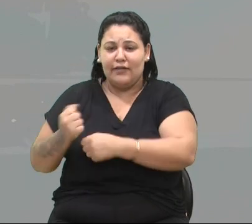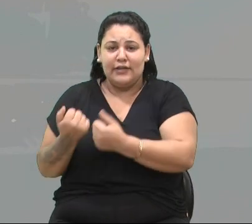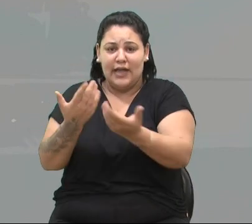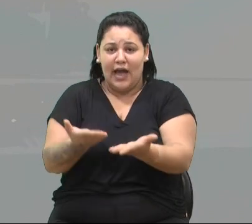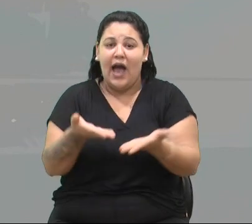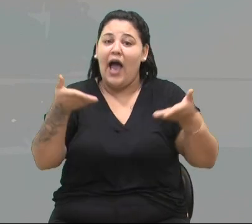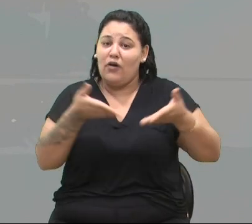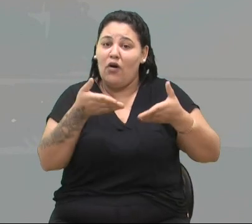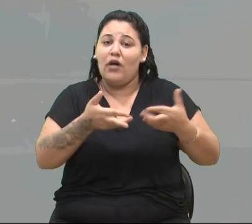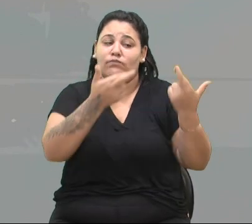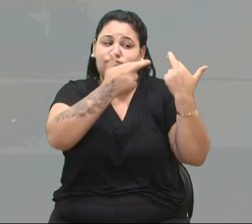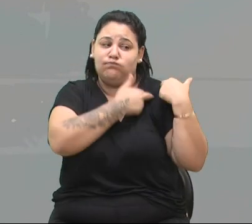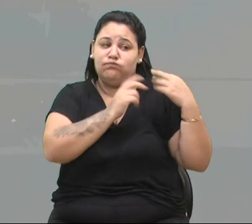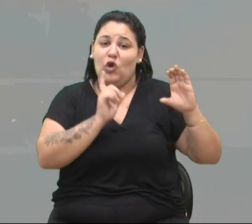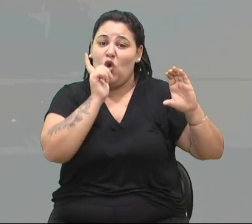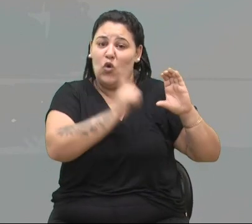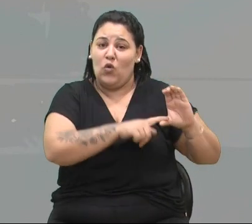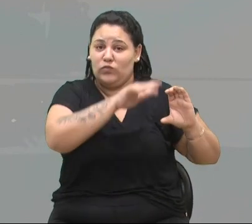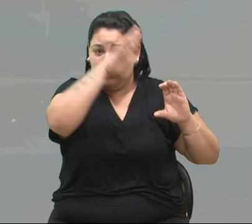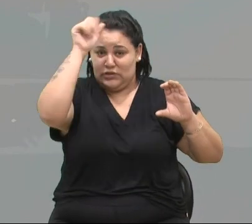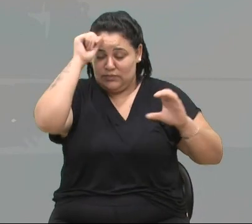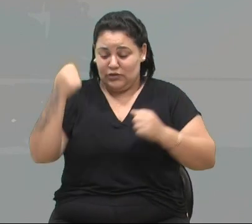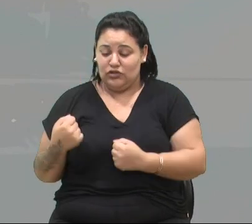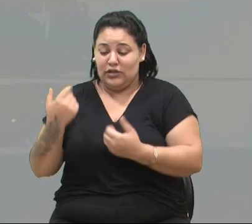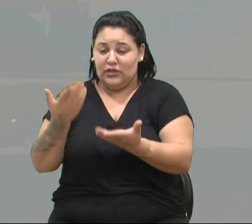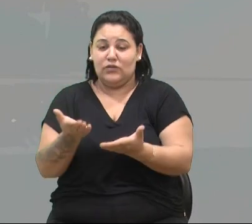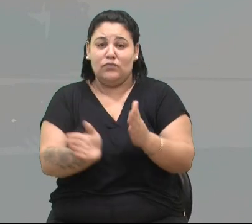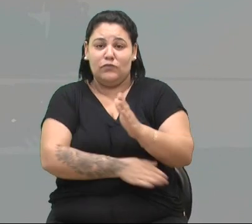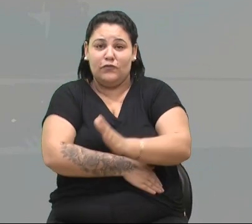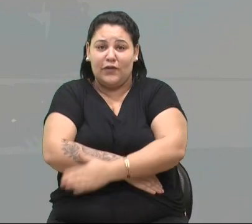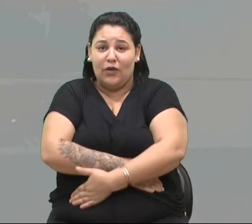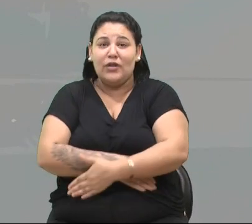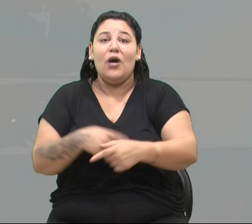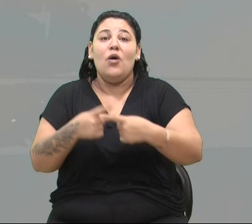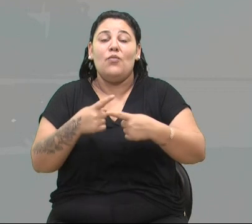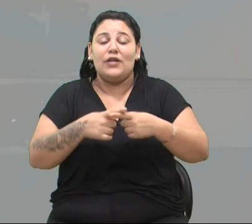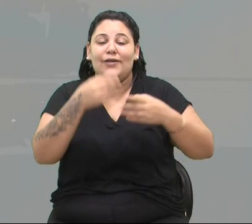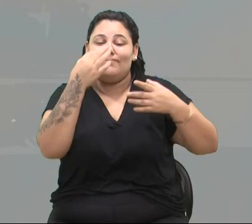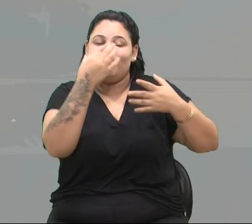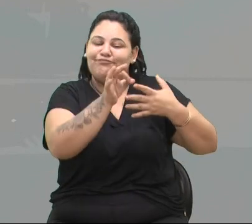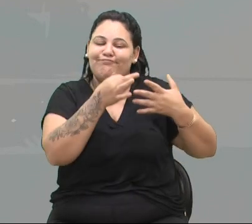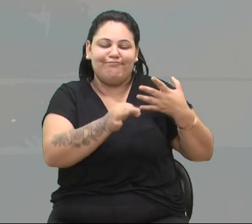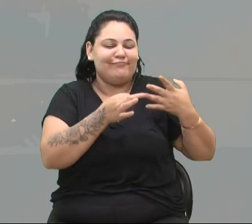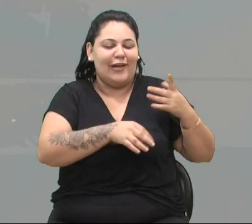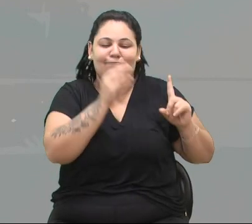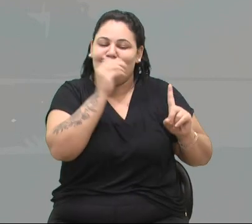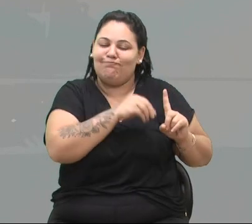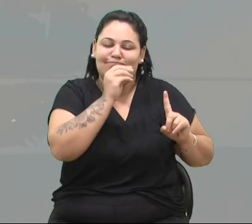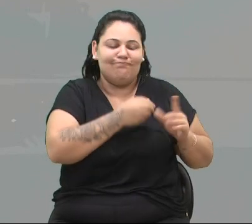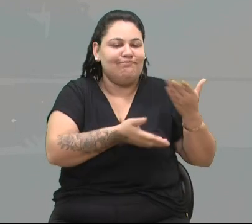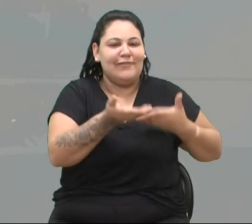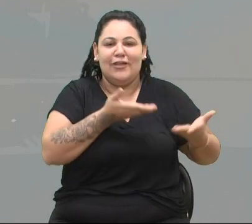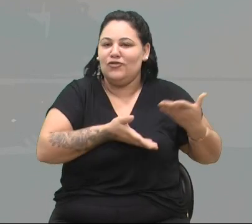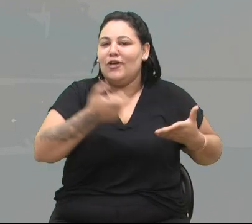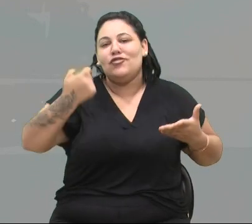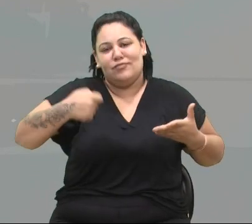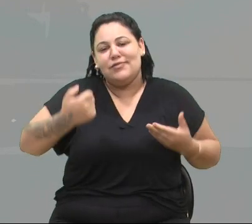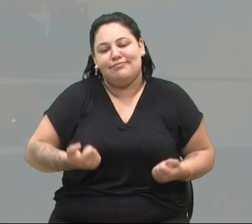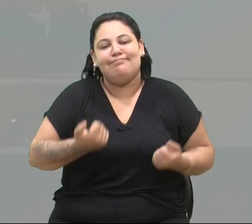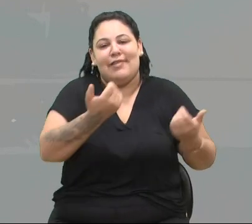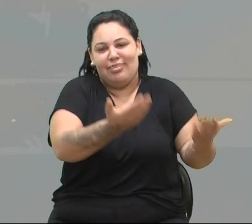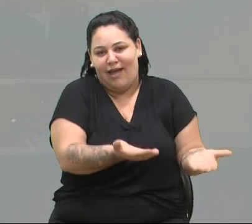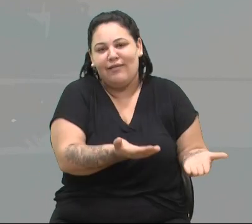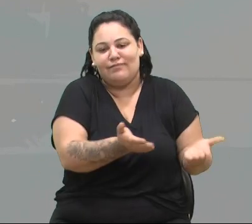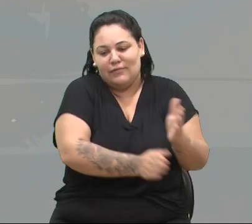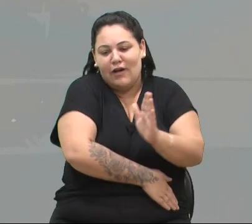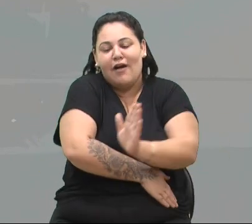do município. E a gente está fornecendo mais, porque os critérios de vulnerabilidade, quando atendidos, a gente precisa fornecer